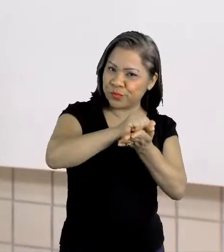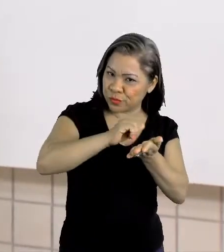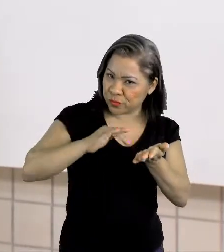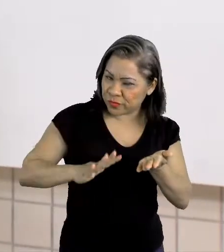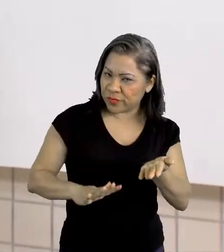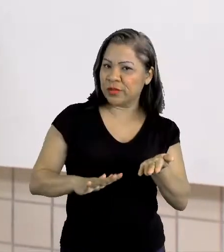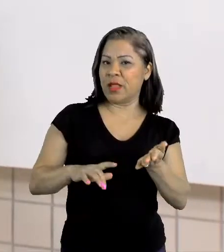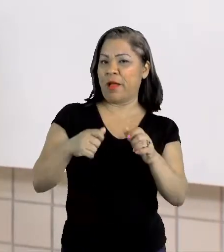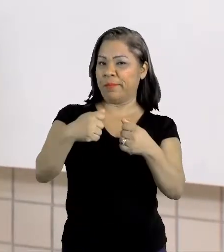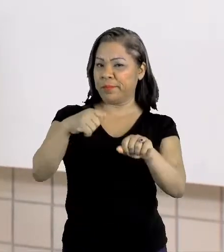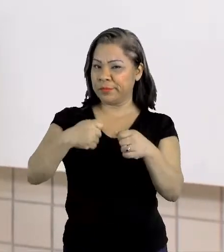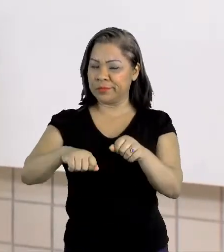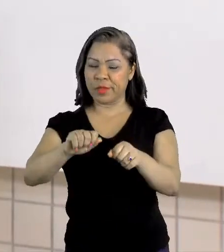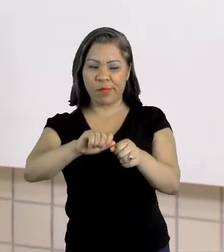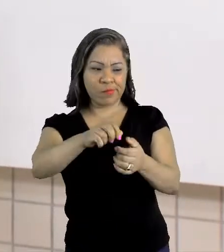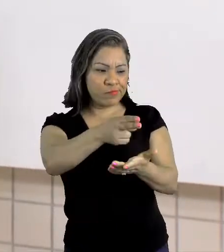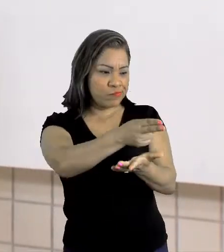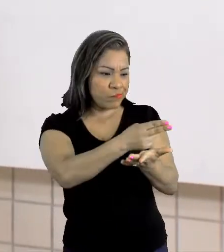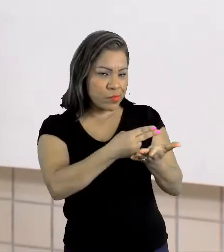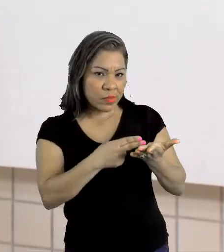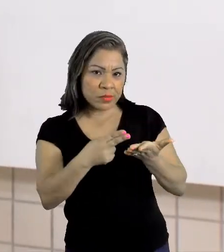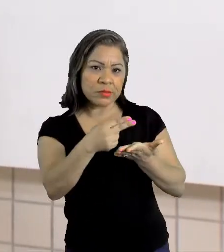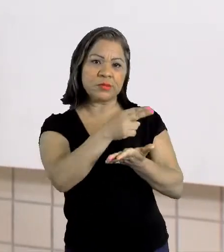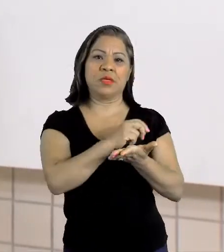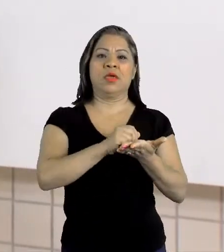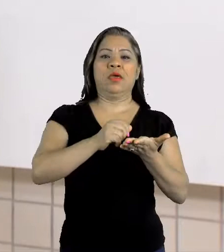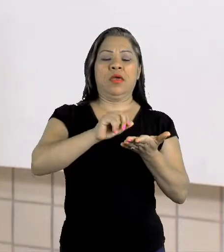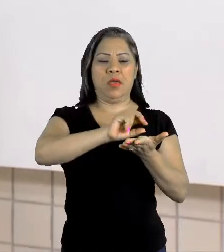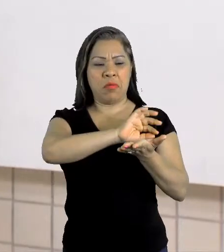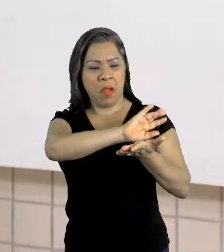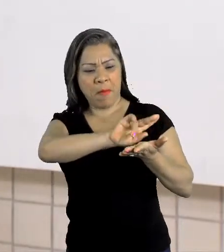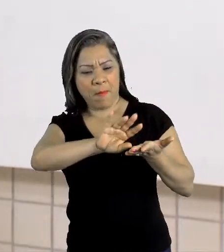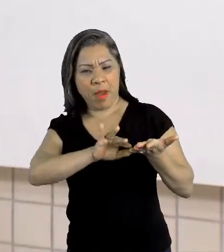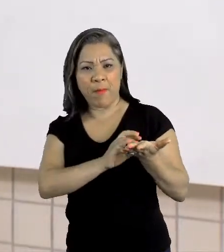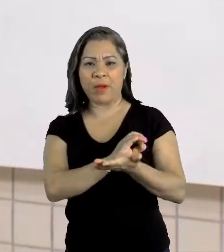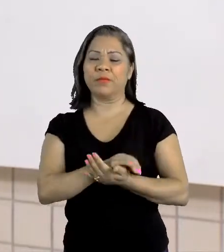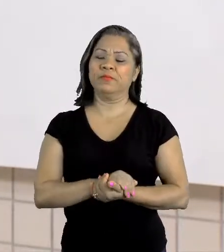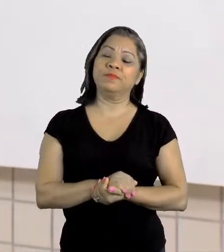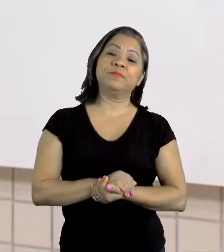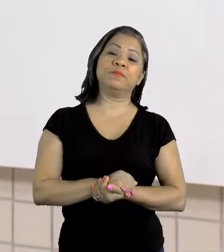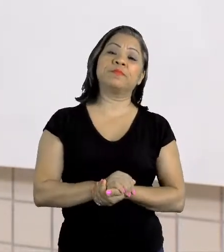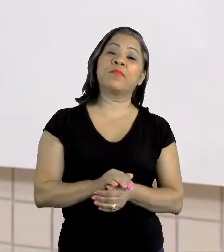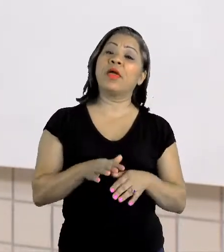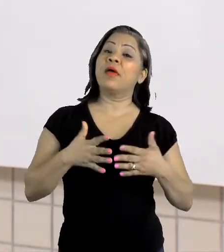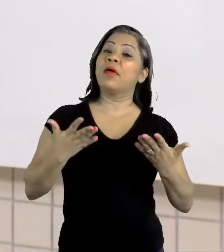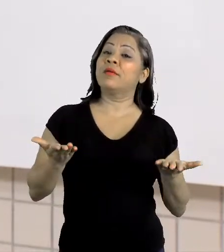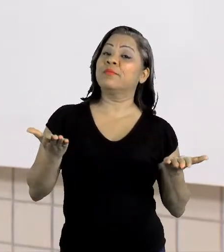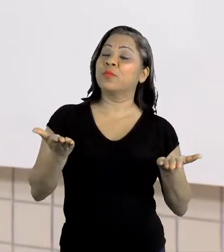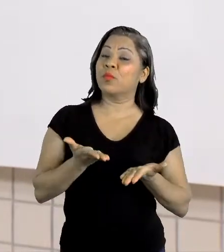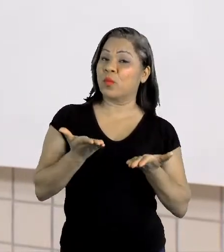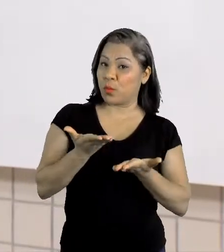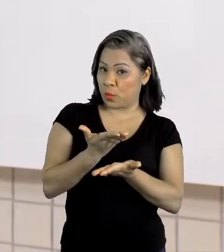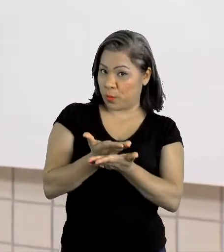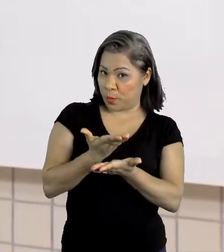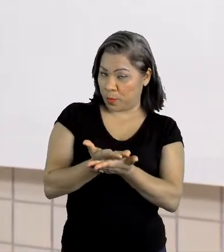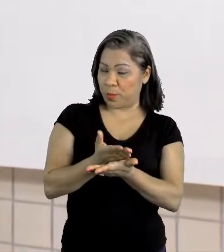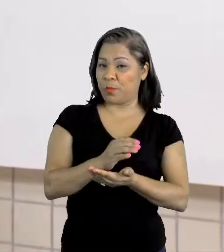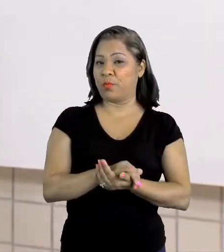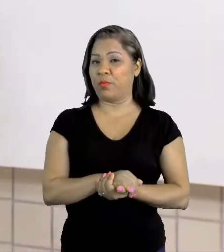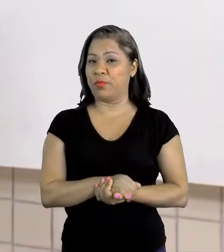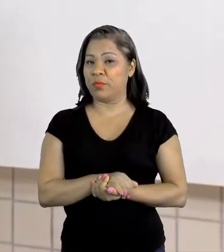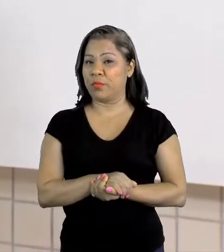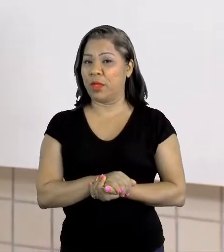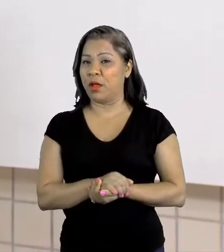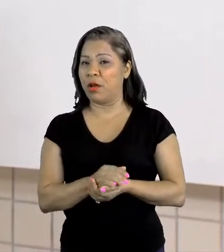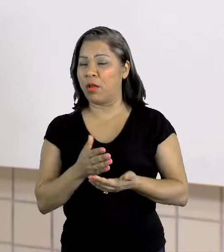fazer desenho, tal, fazer ilustração, né? Então agora, nessa aula de hoje, a gente vai